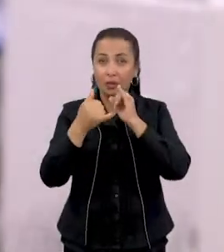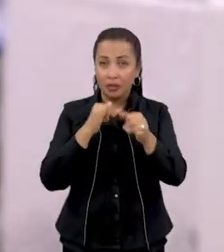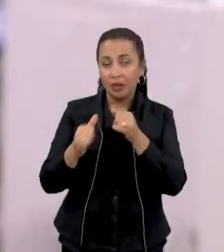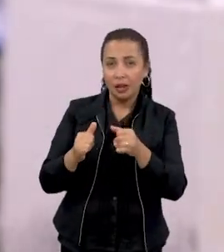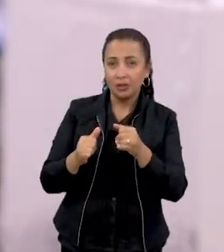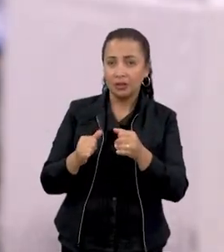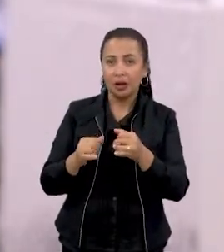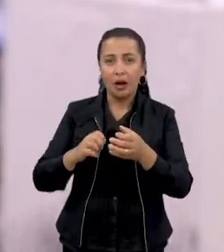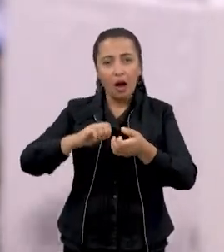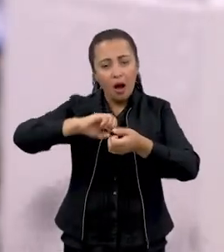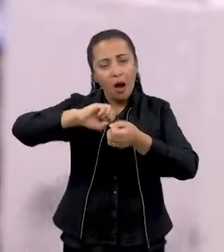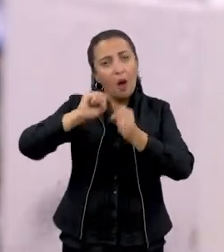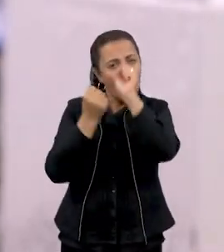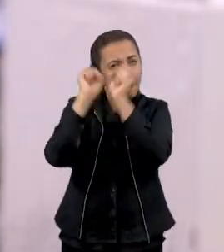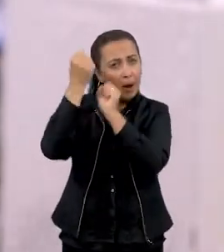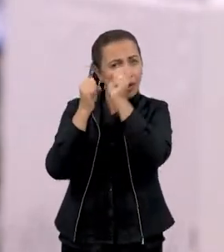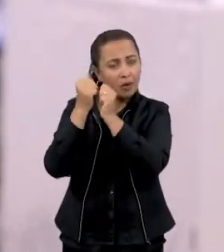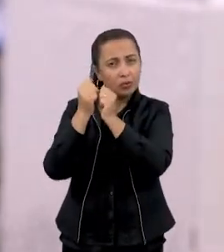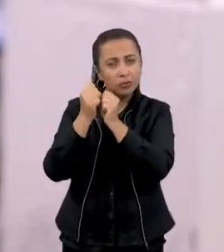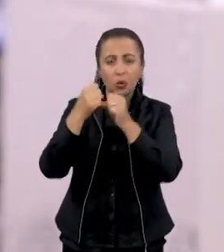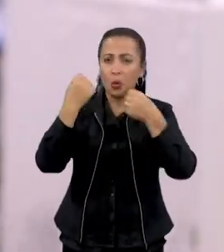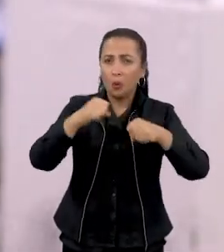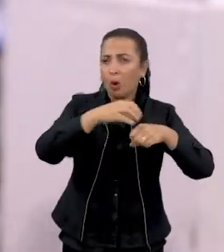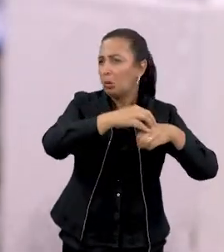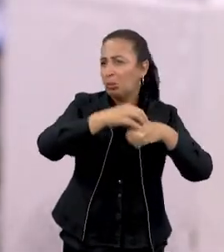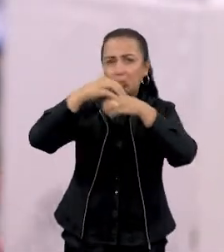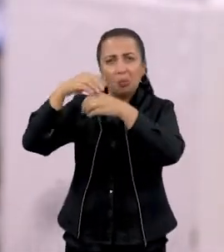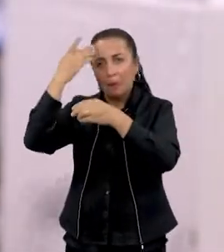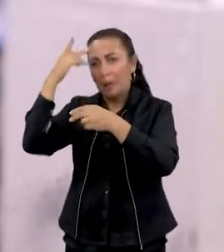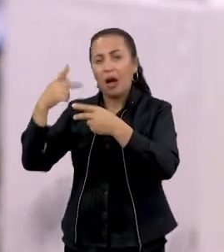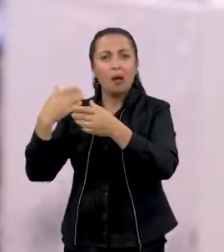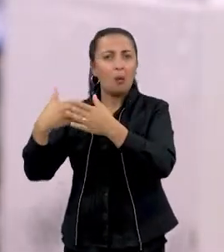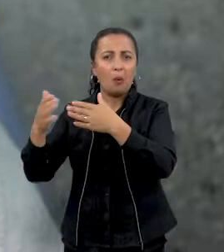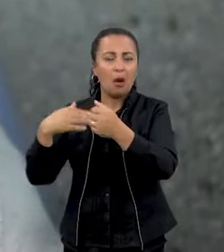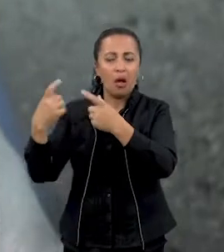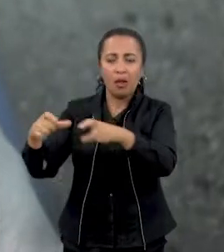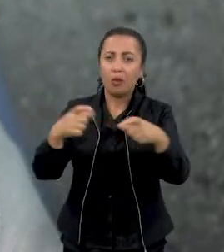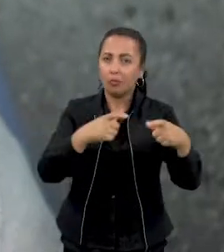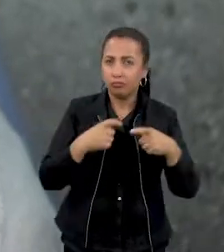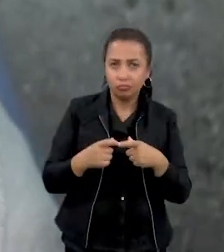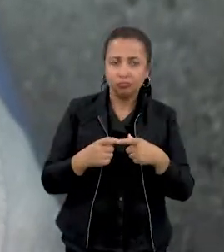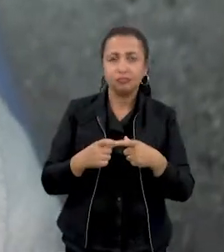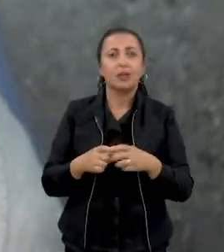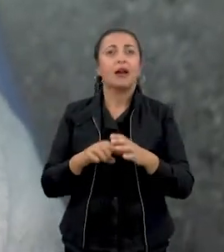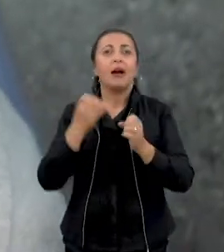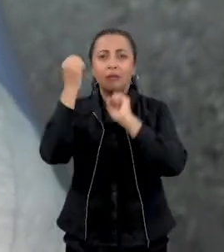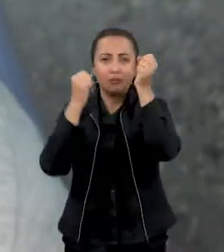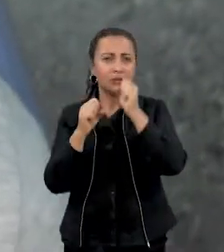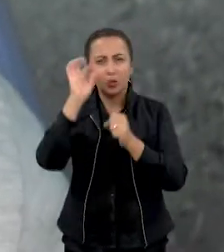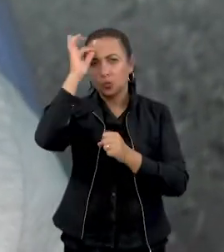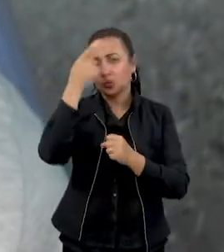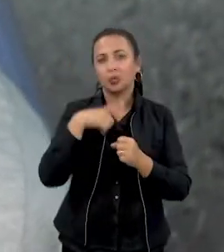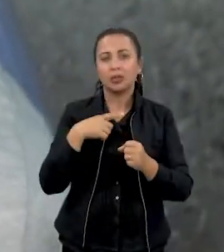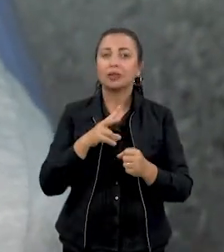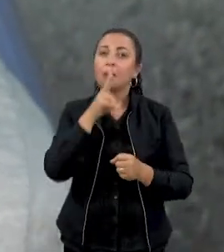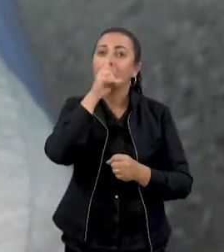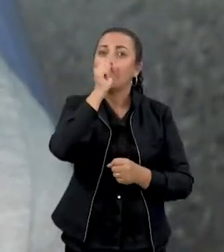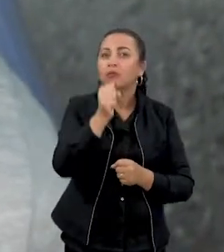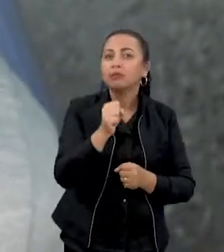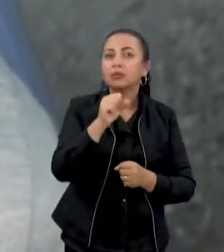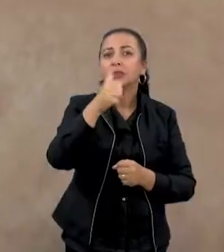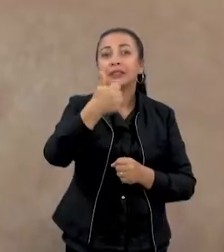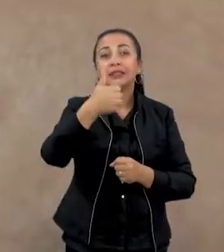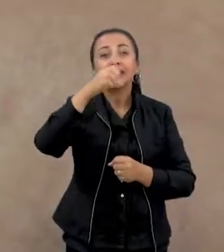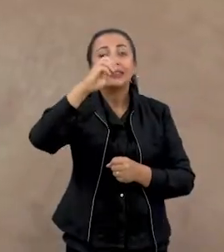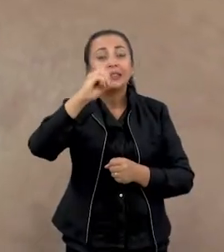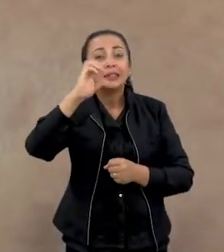laser, ele é um aparelhozinho portátil, então a gente consegue levar para cada lugar. Ele é um aparelho só que ele tem uma potência